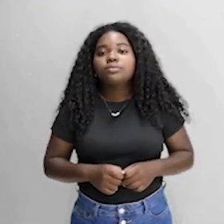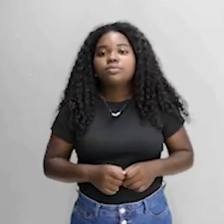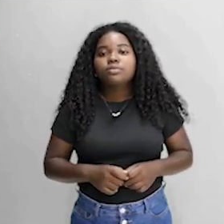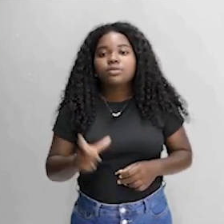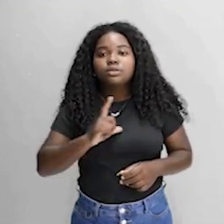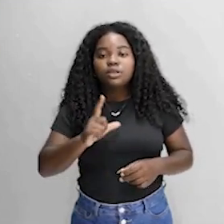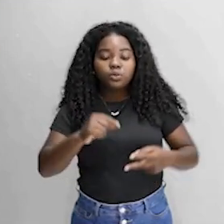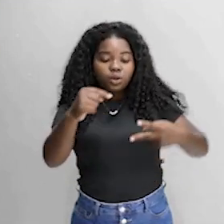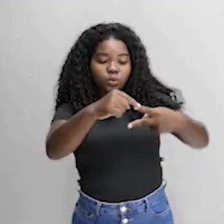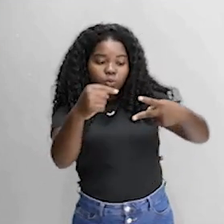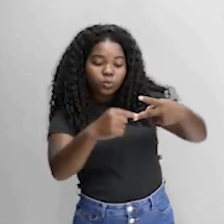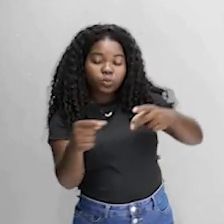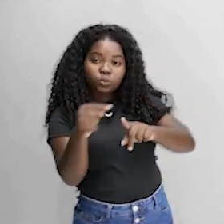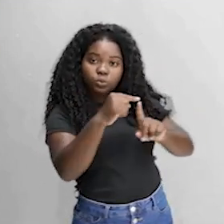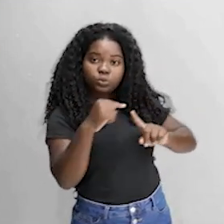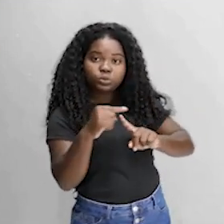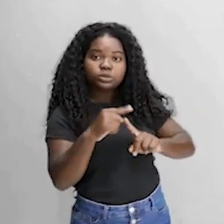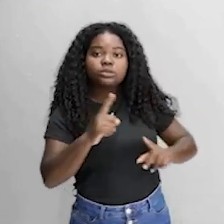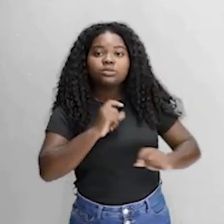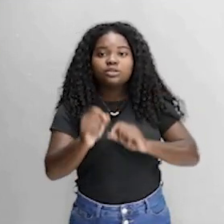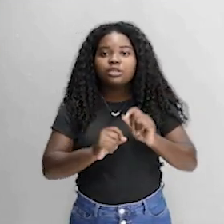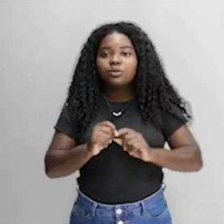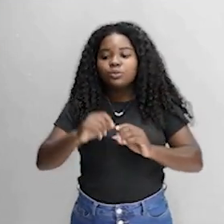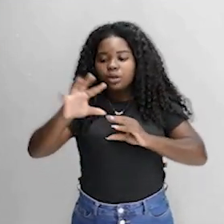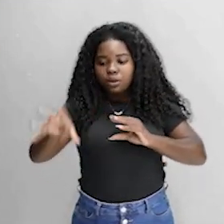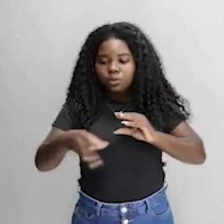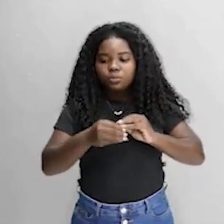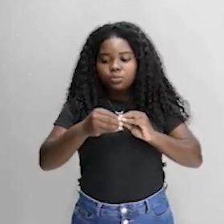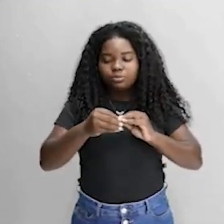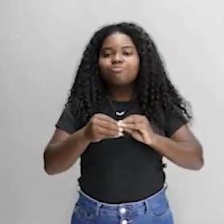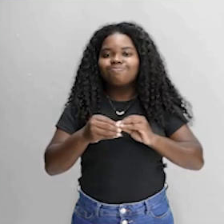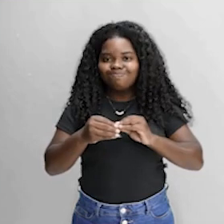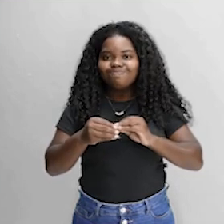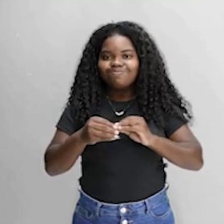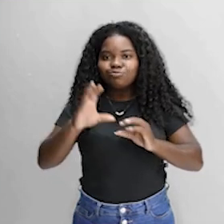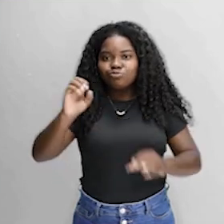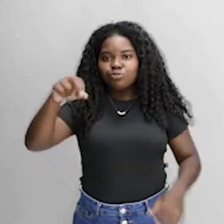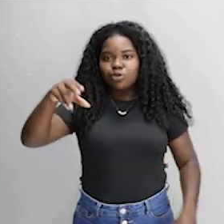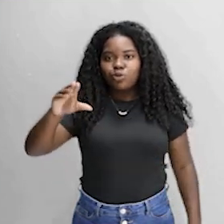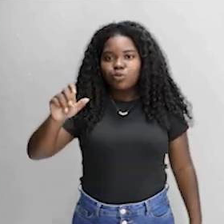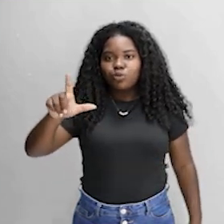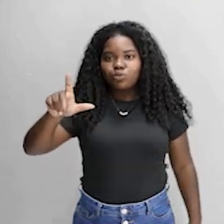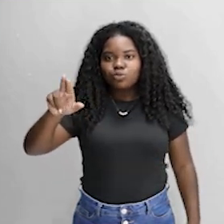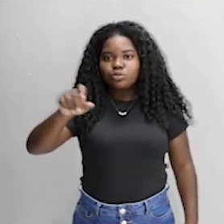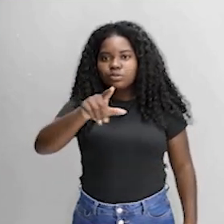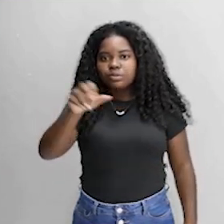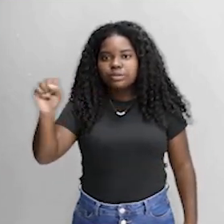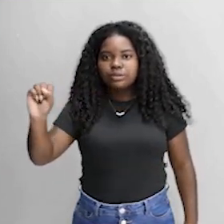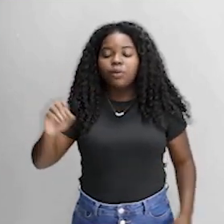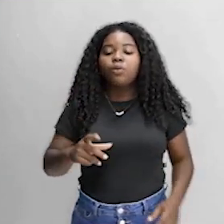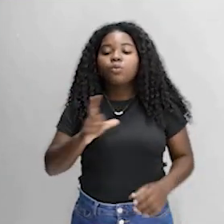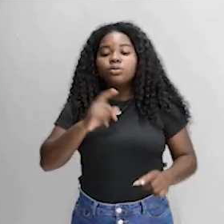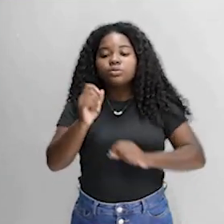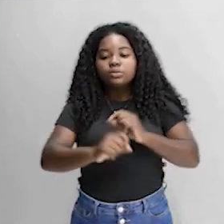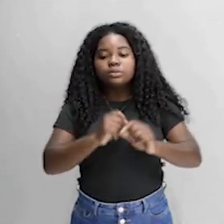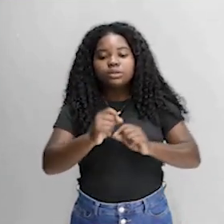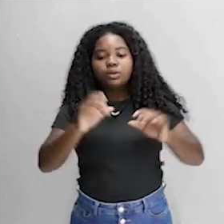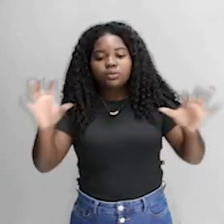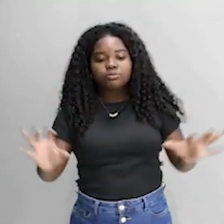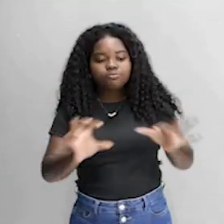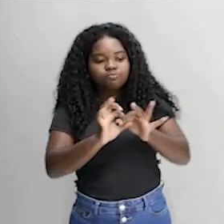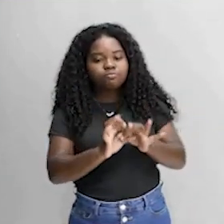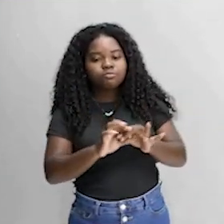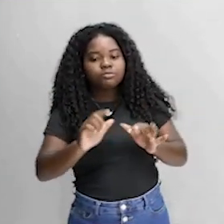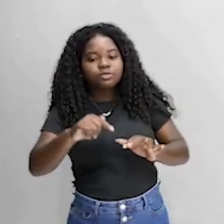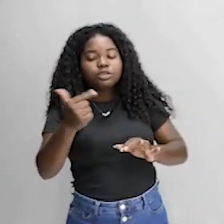duas, vão me levar a uma conclusão. Quando eu consigo fazer esta soma destas premissas e dali tirar uma